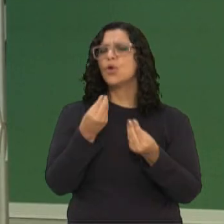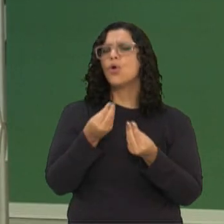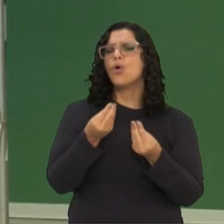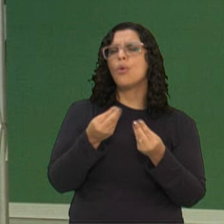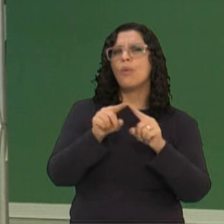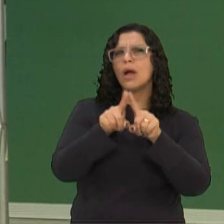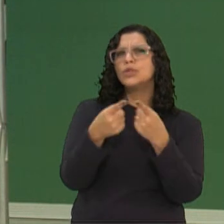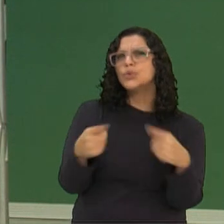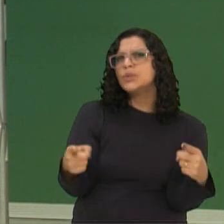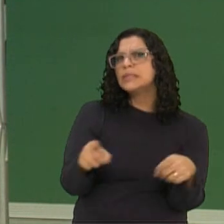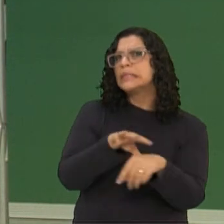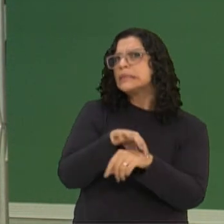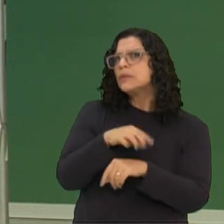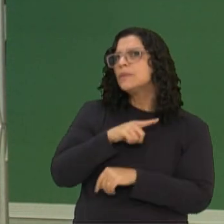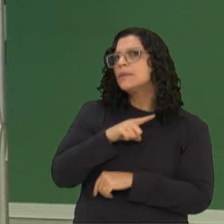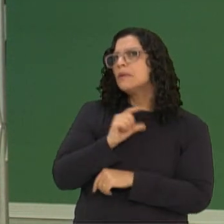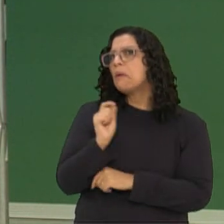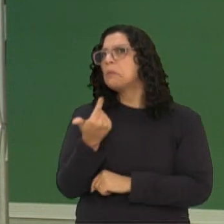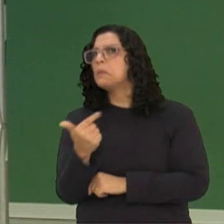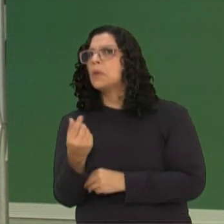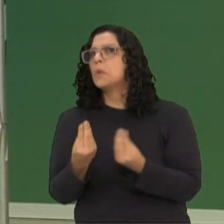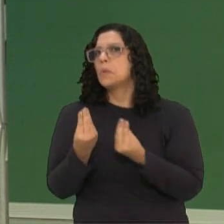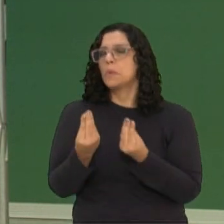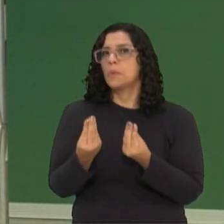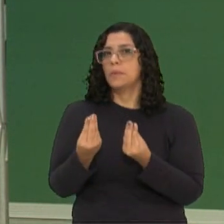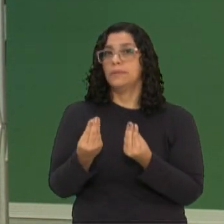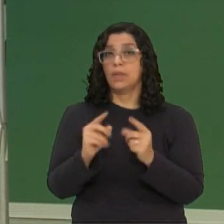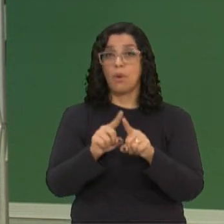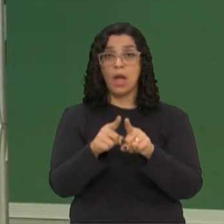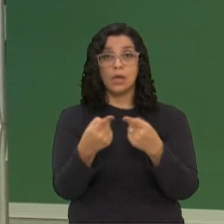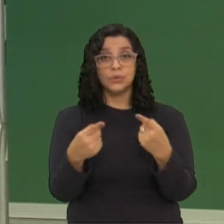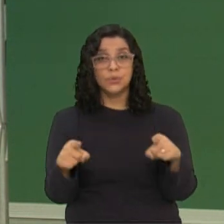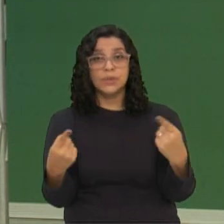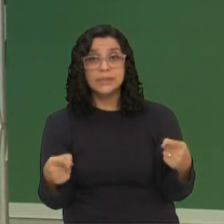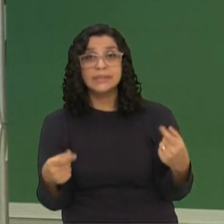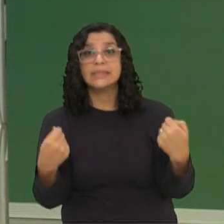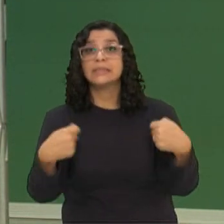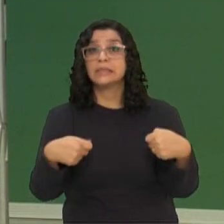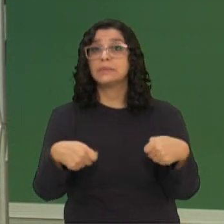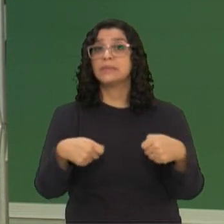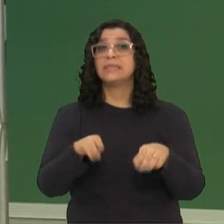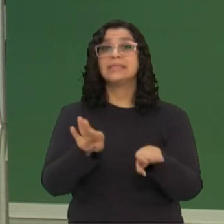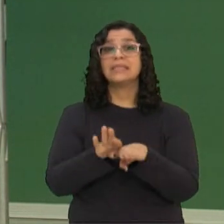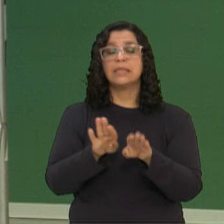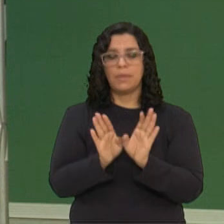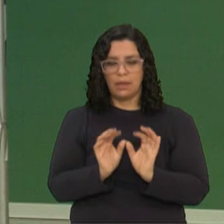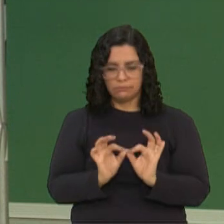equipamento. Por exemplo, um equipamento que não tenha uma proteção